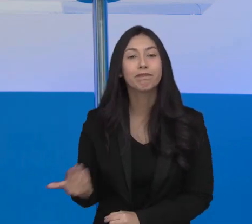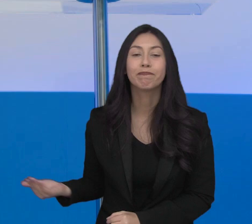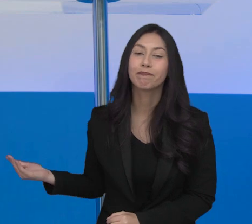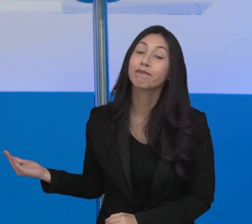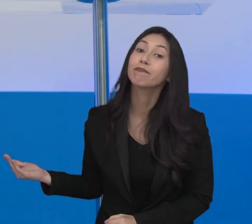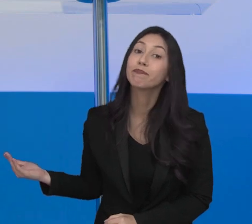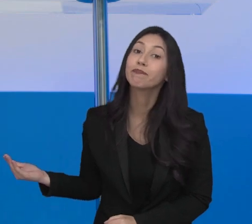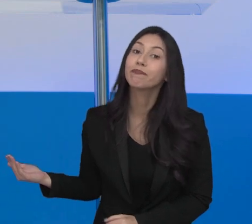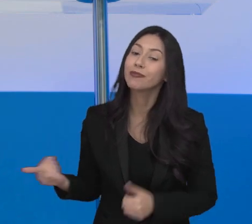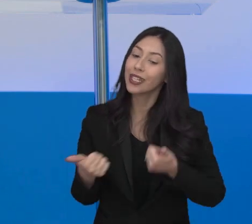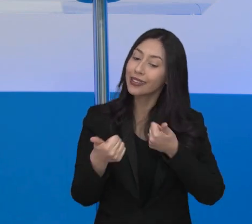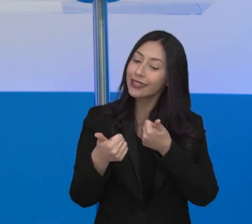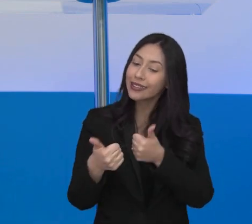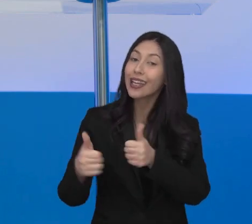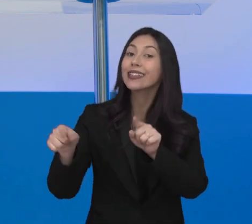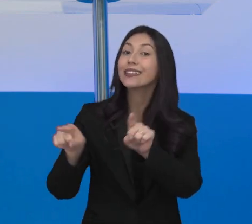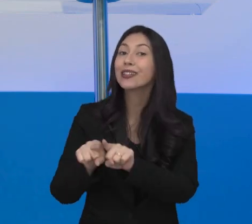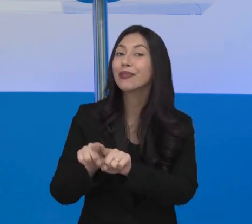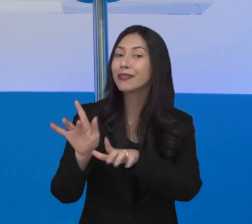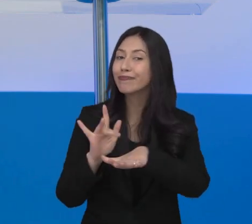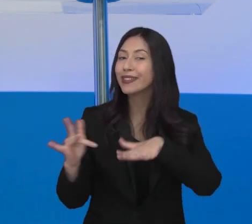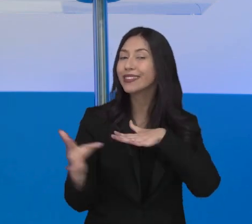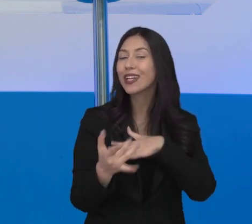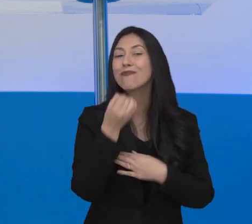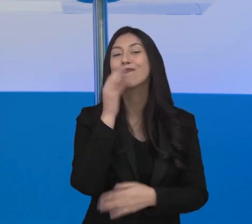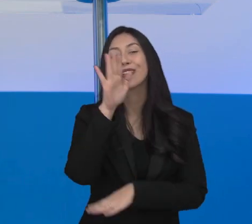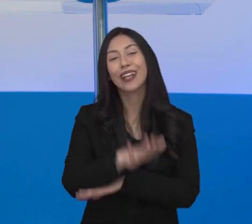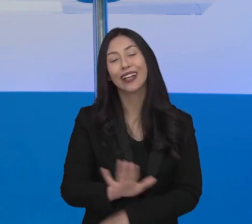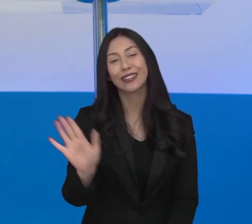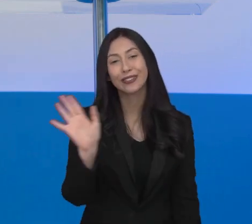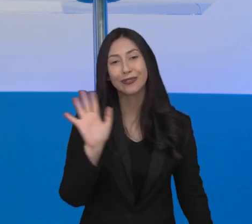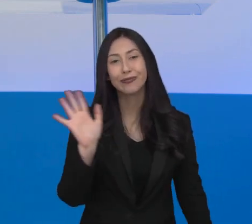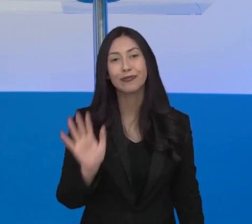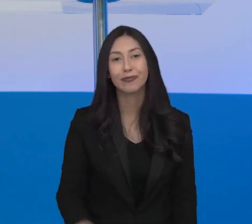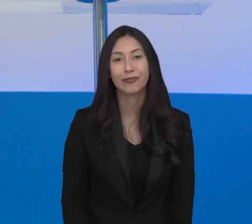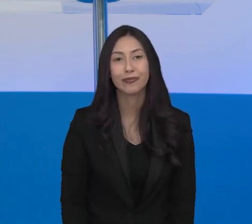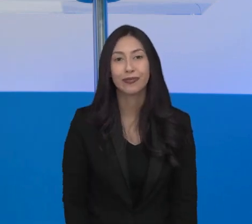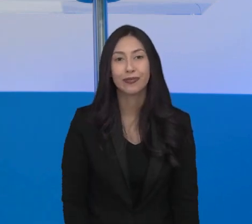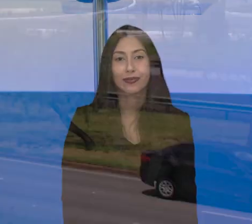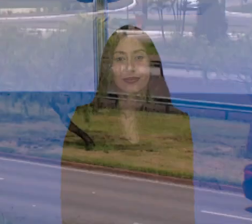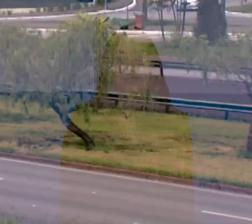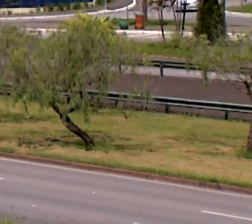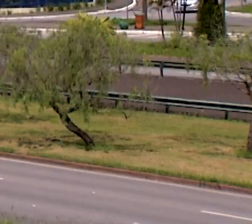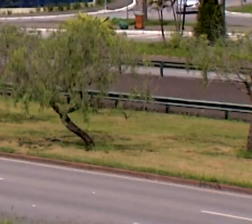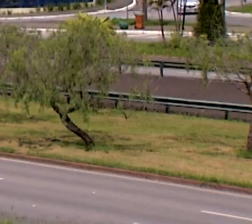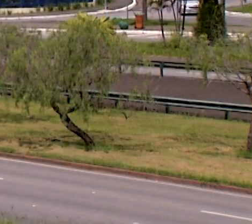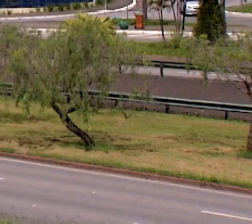YouTube, TV Câmara SJC. Segue a gente também nas redes sociais. Boa tarde, tchau, tchau.